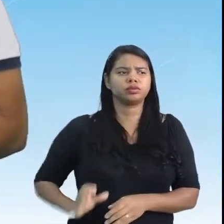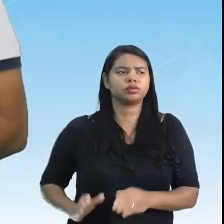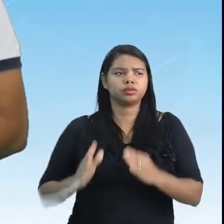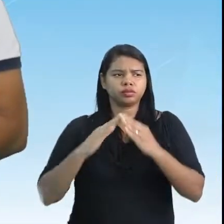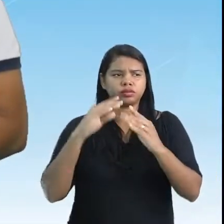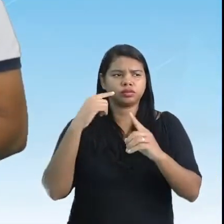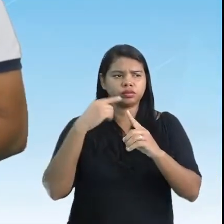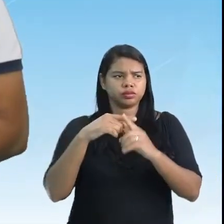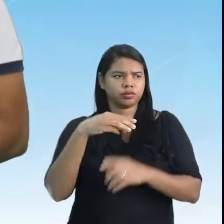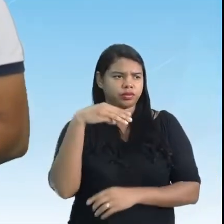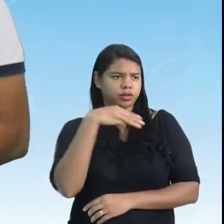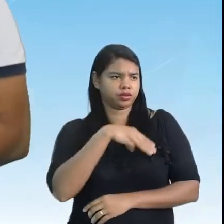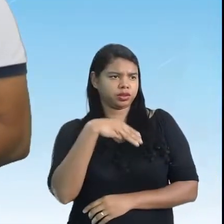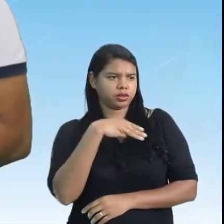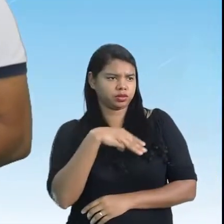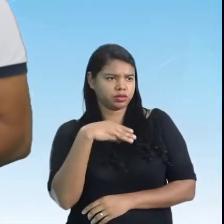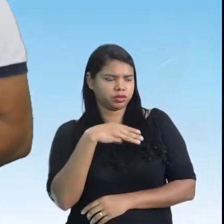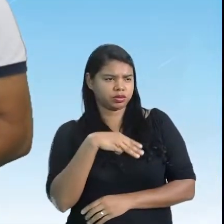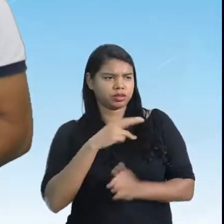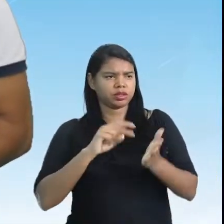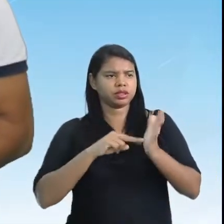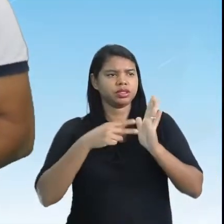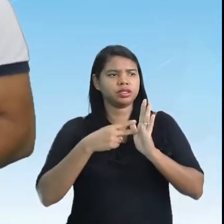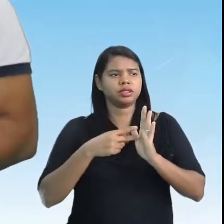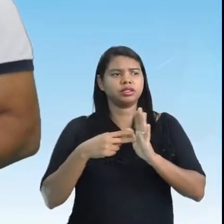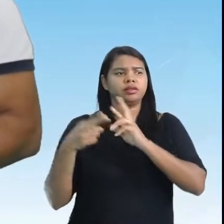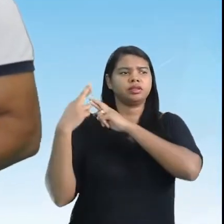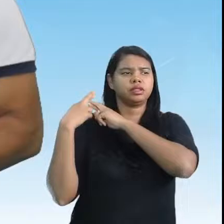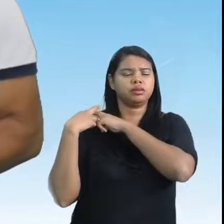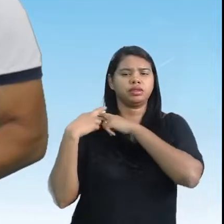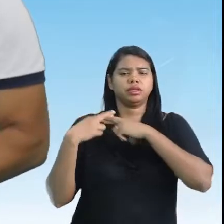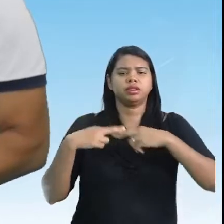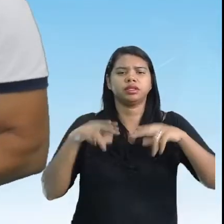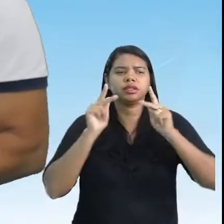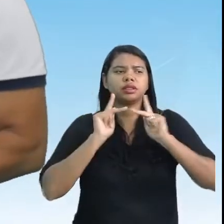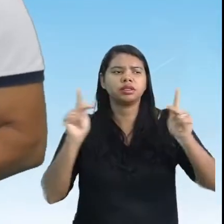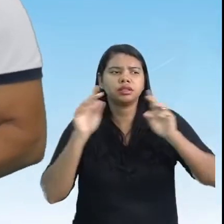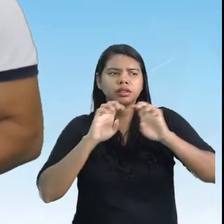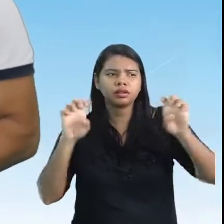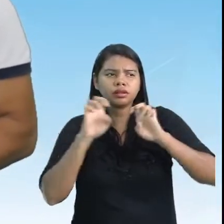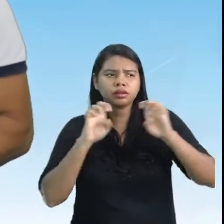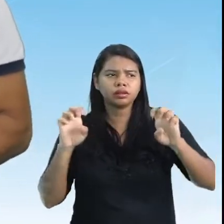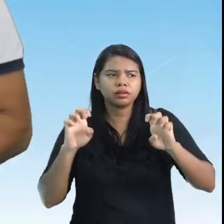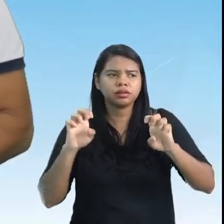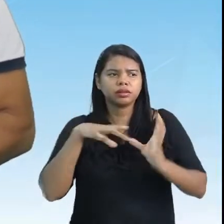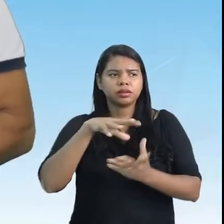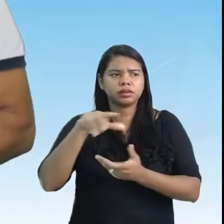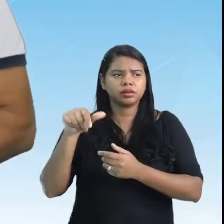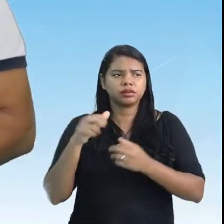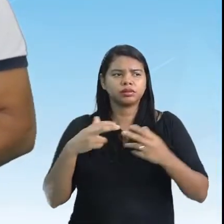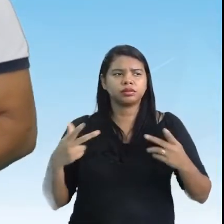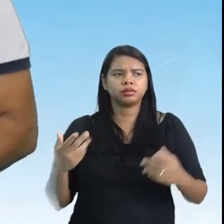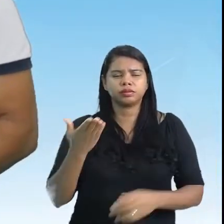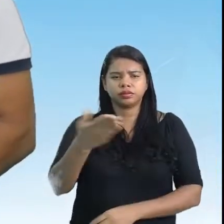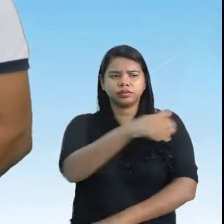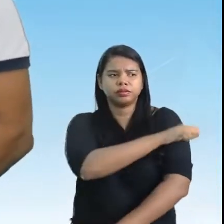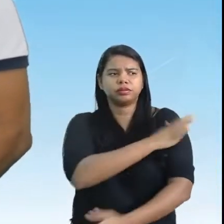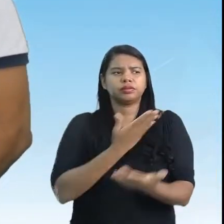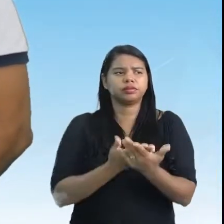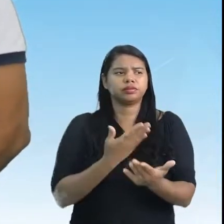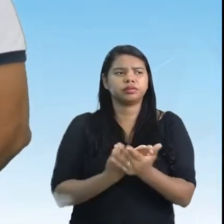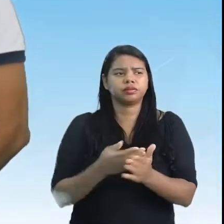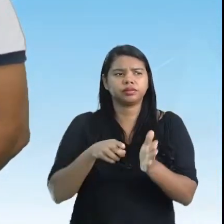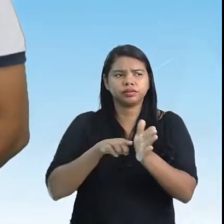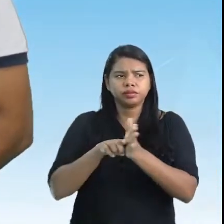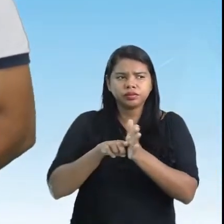E missionária tem uma missão, não é isso? É verdade, é verdade. E aí eu peço ao nosso estudante que ele pesquise essa